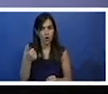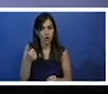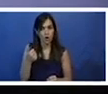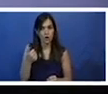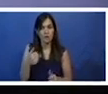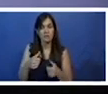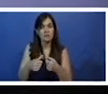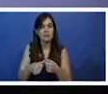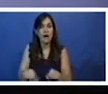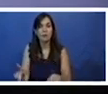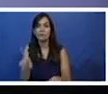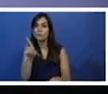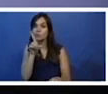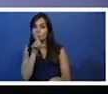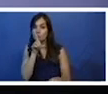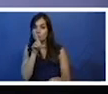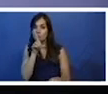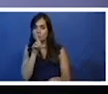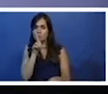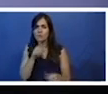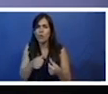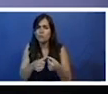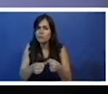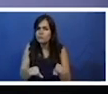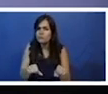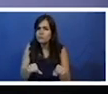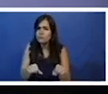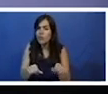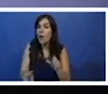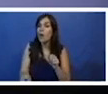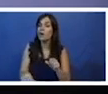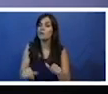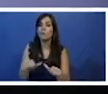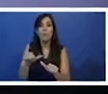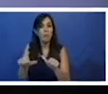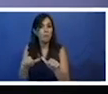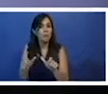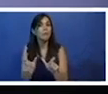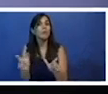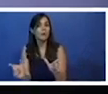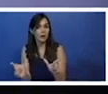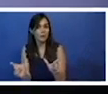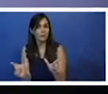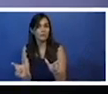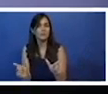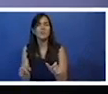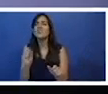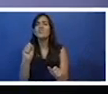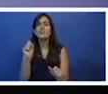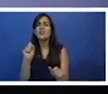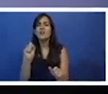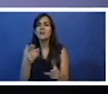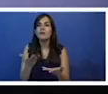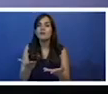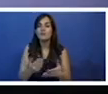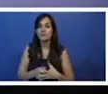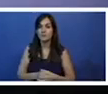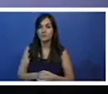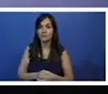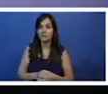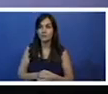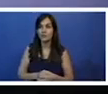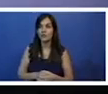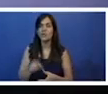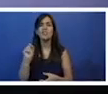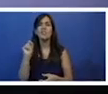o silêncio. O verbo manter está no plural, porque quem é para quem? O que é